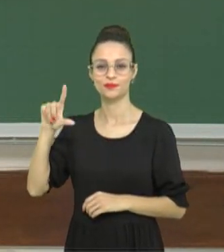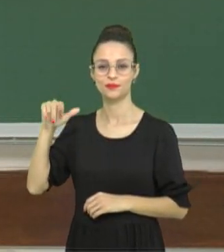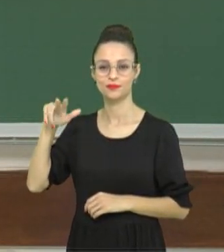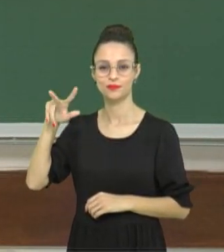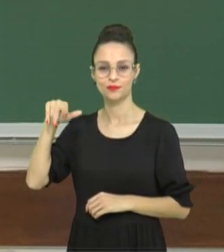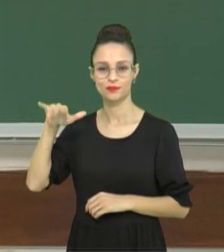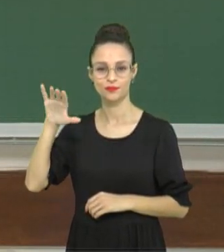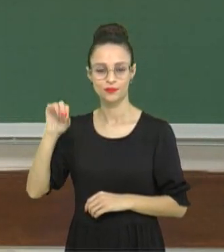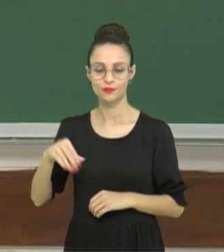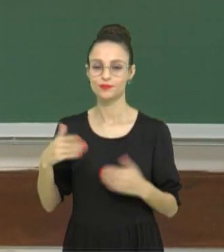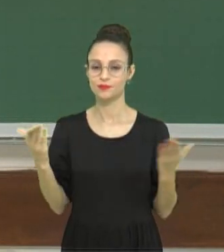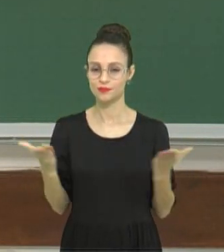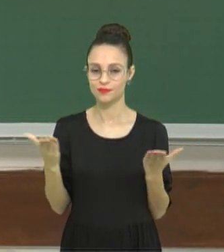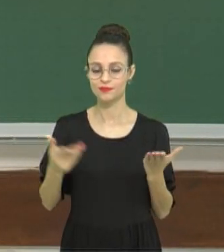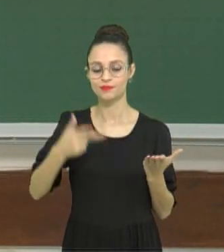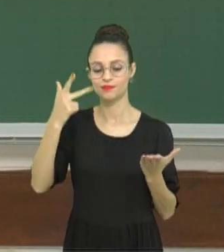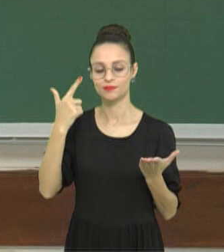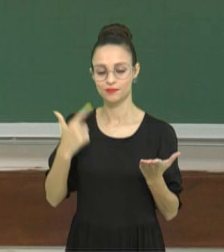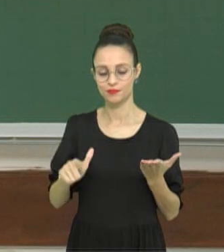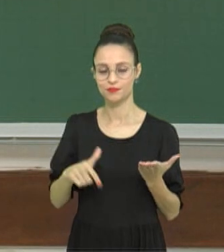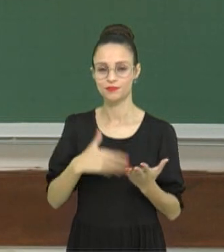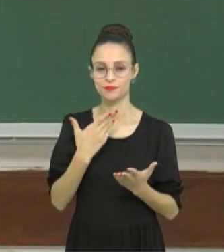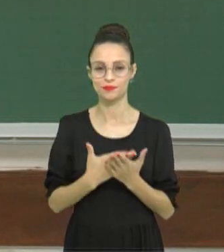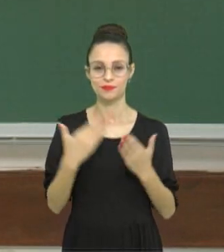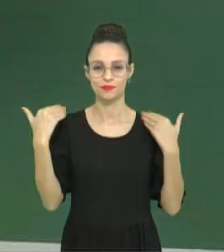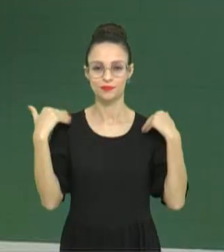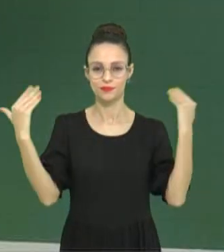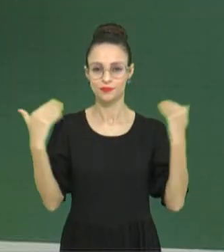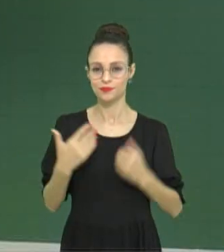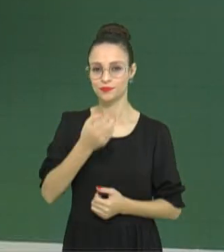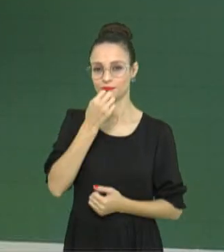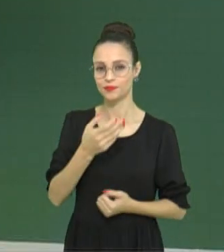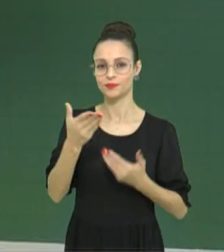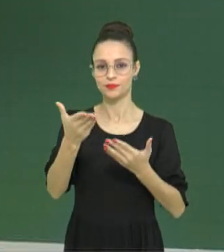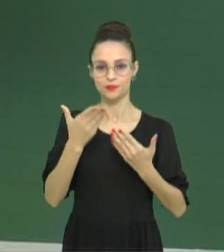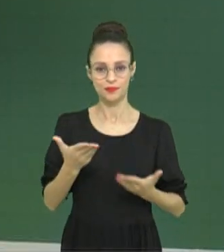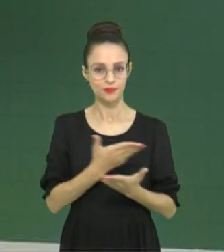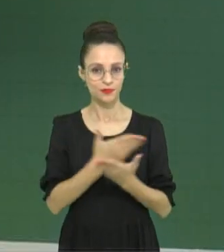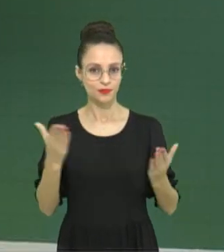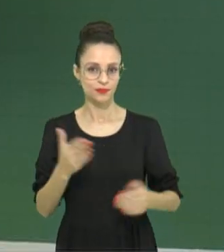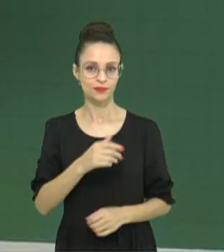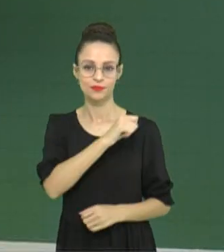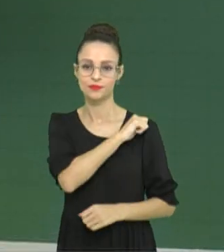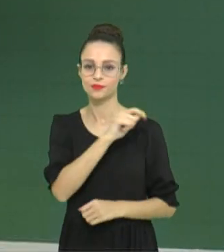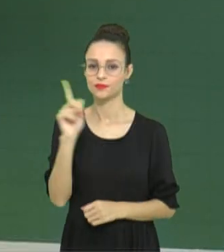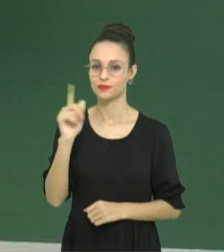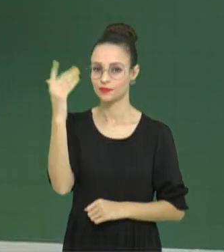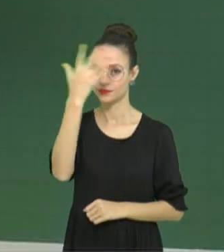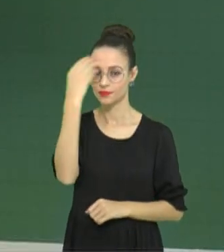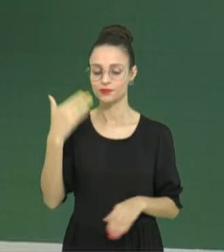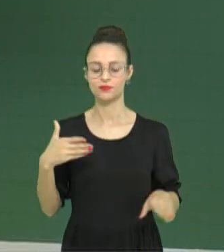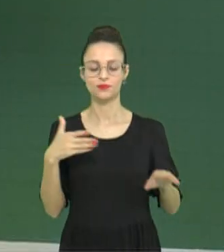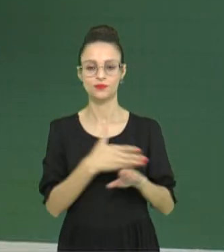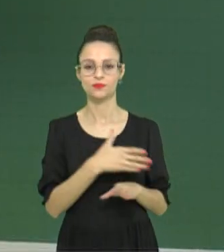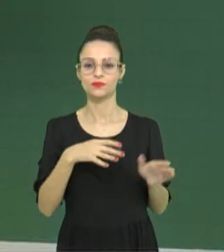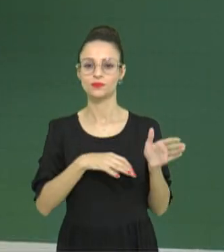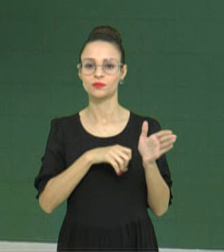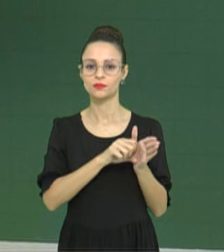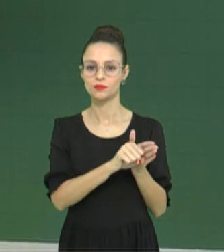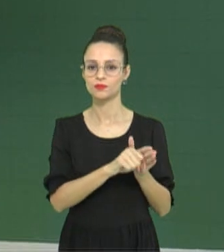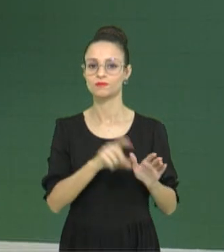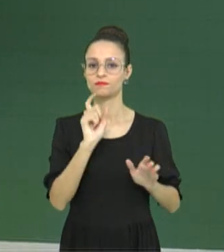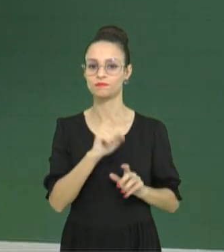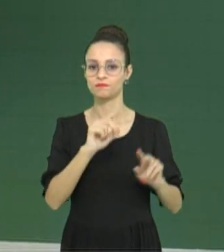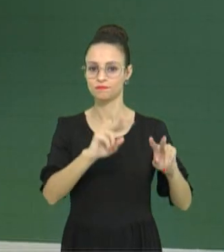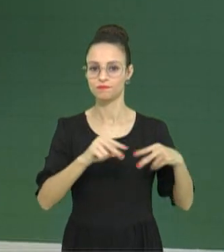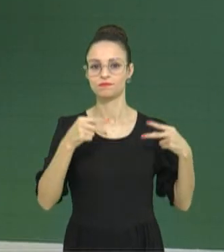a mais uma aula de Educação Física. E alunos, não esqueçam, como sempre, acessem o Classroom, clica lá no primeiro link,